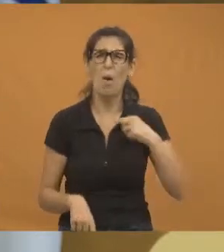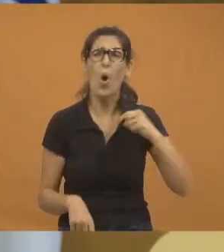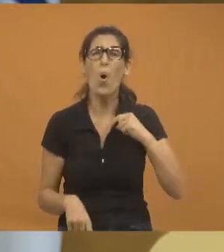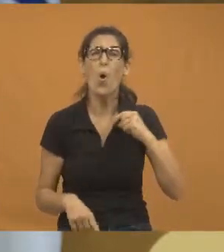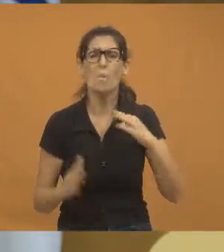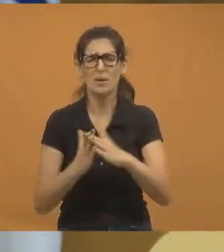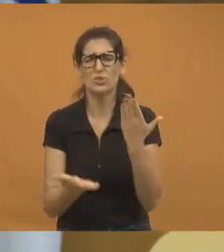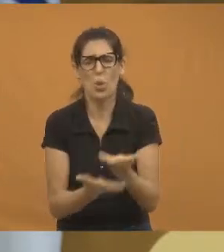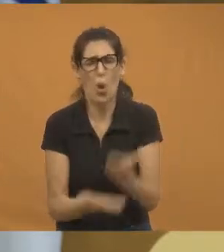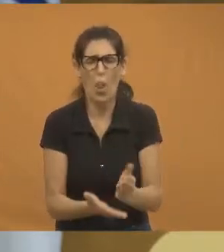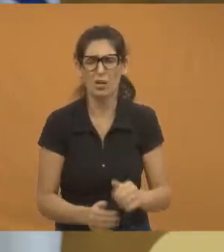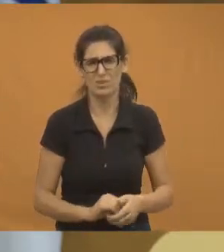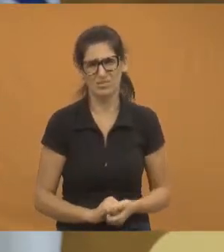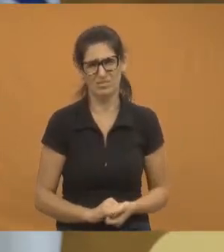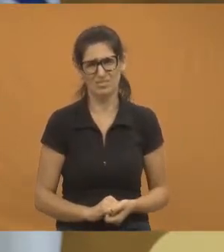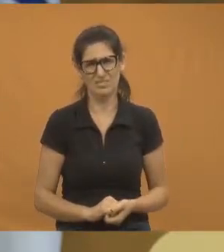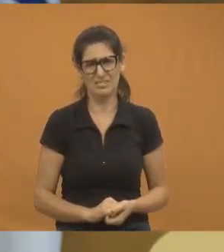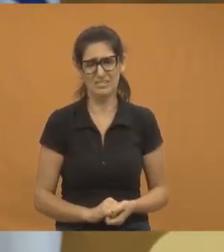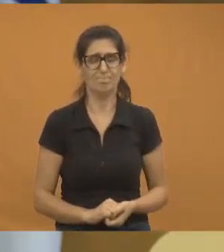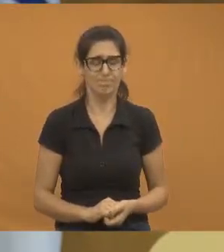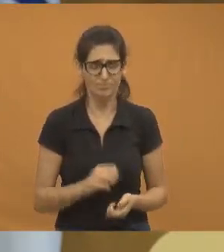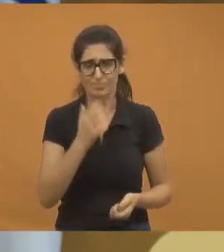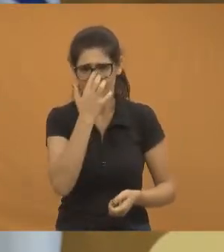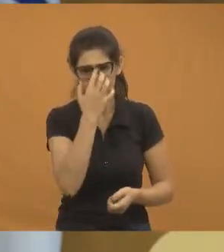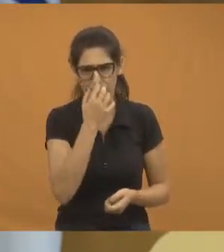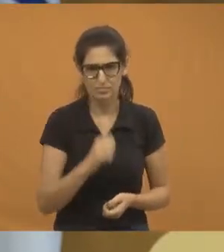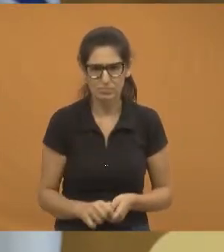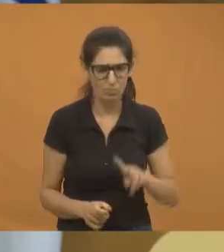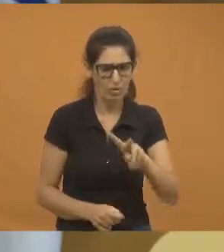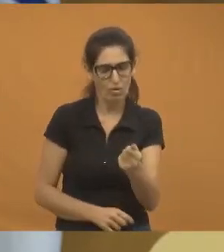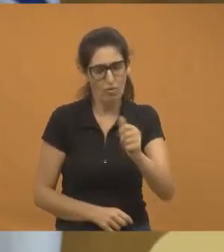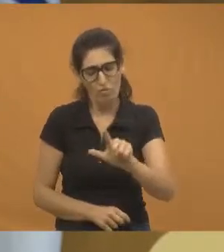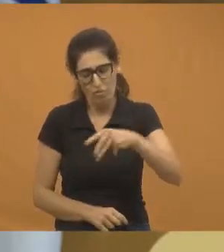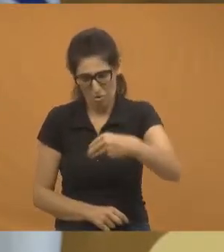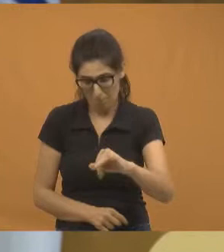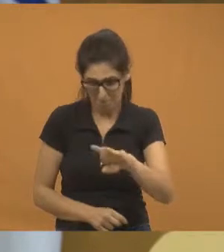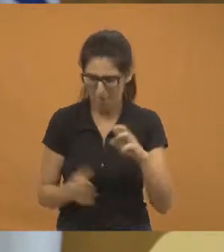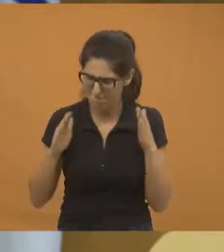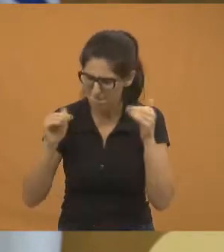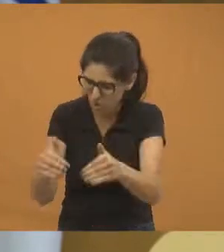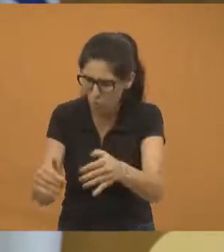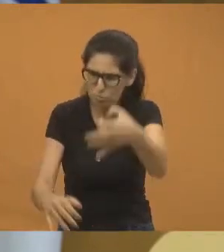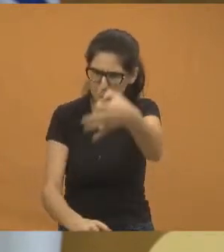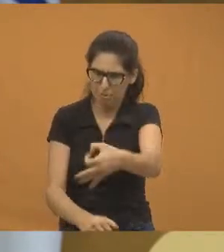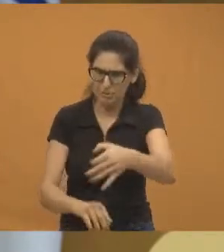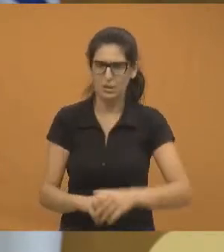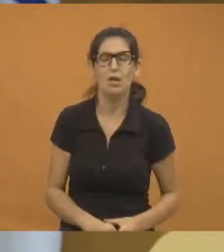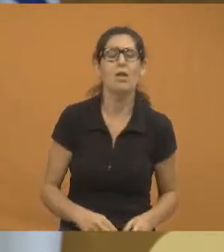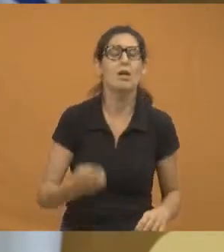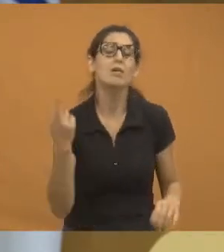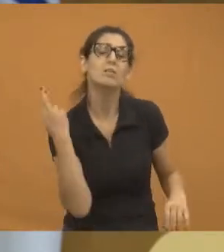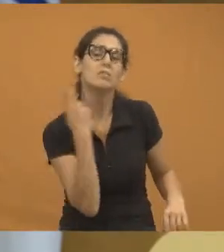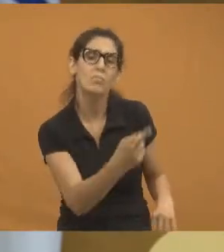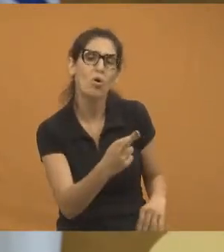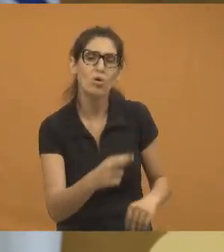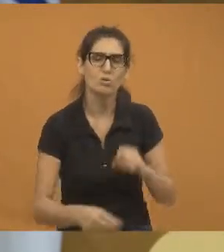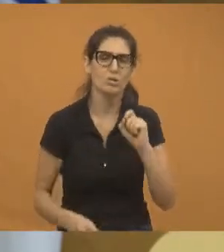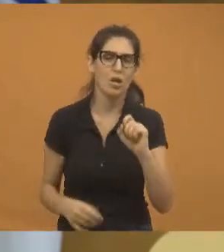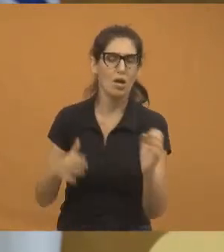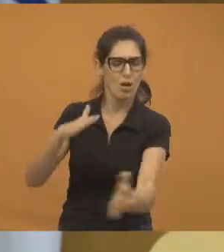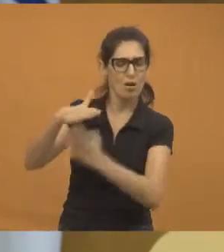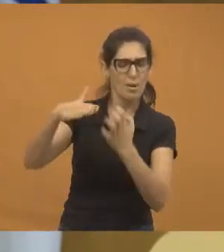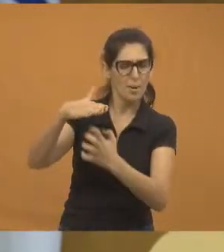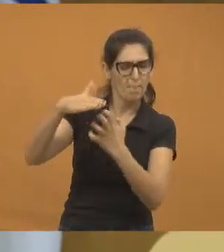constrangido quando escuta aqui que vão me colocou com muita ênfase à resposta que uma um certo departamento da prefeitura